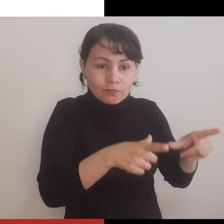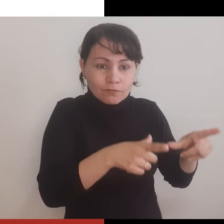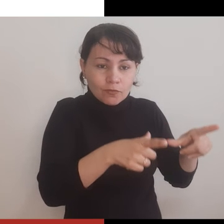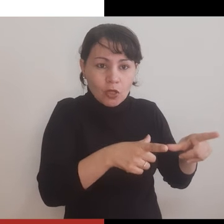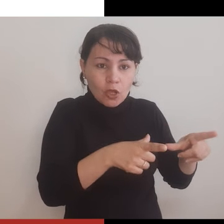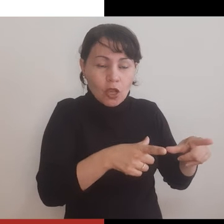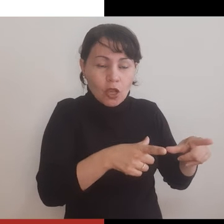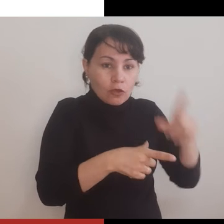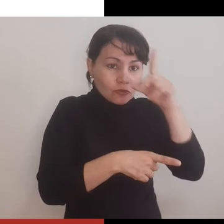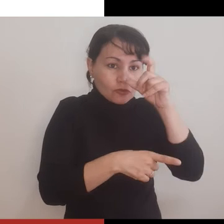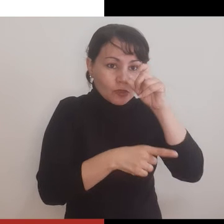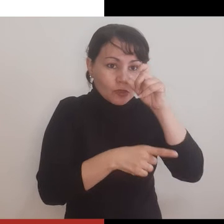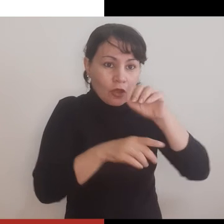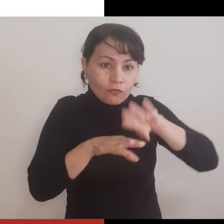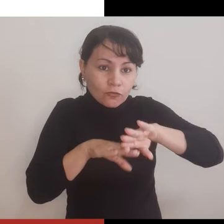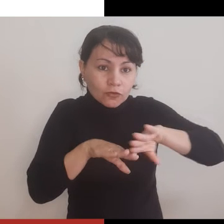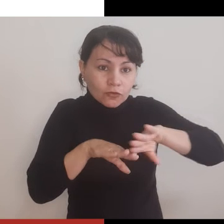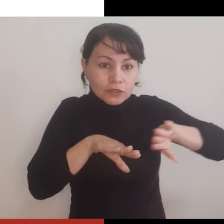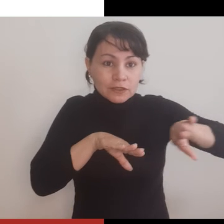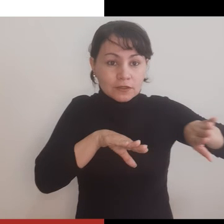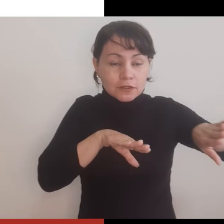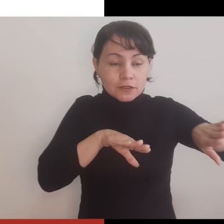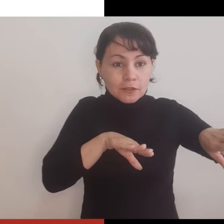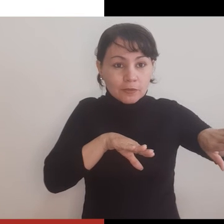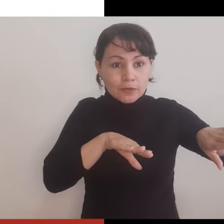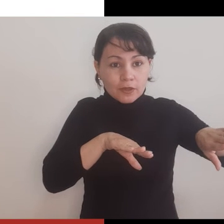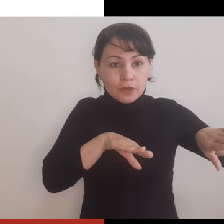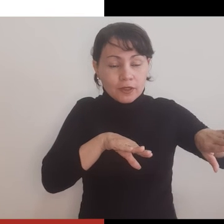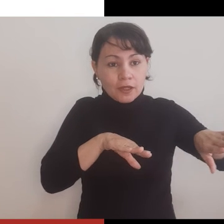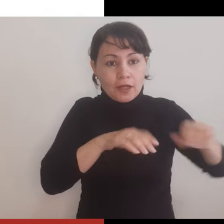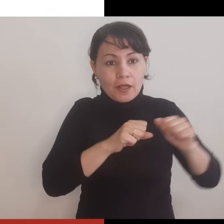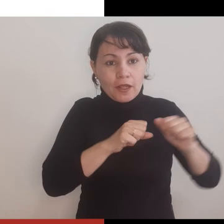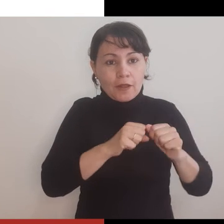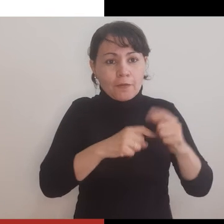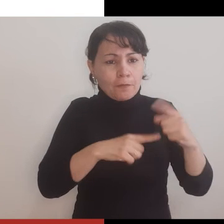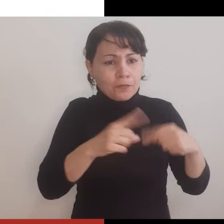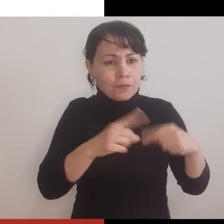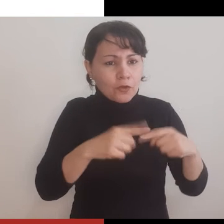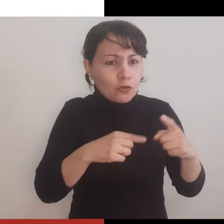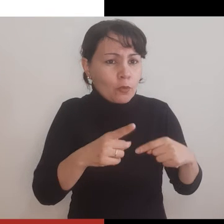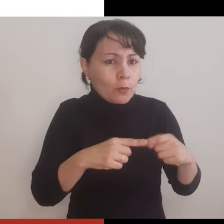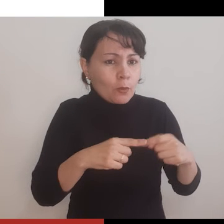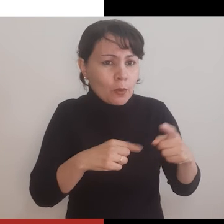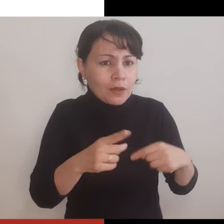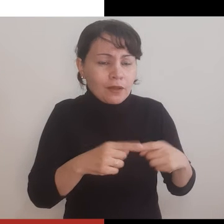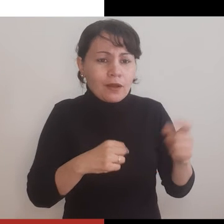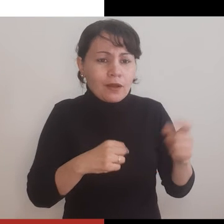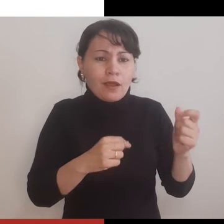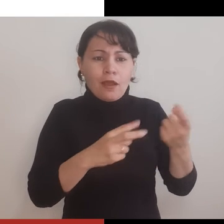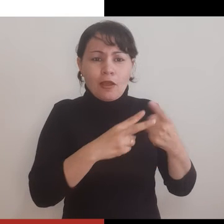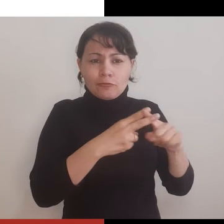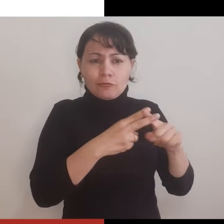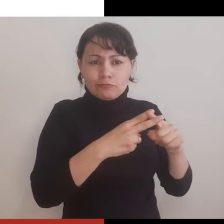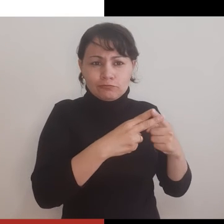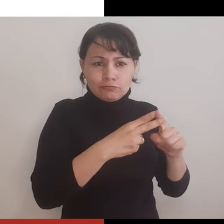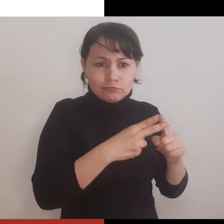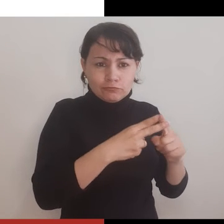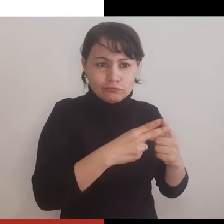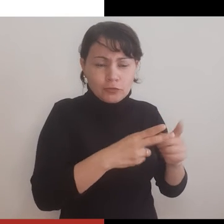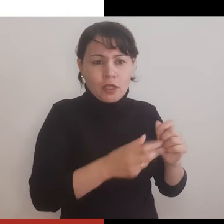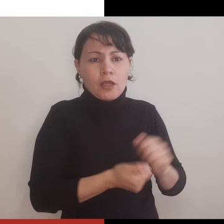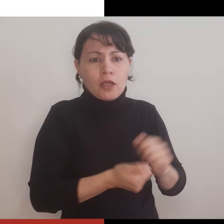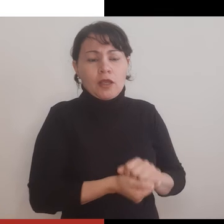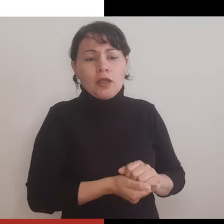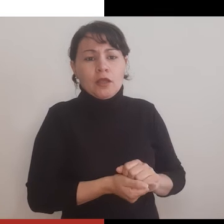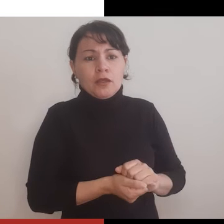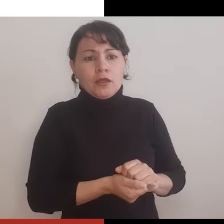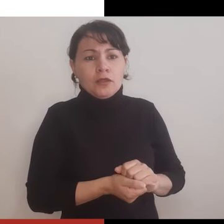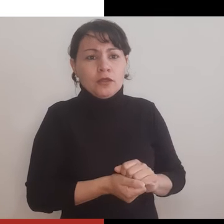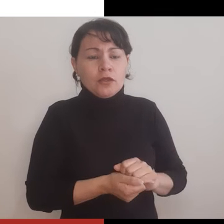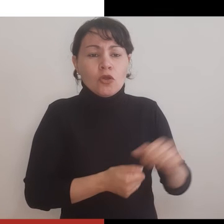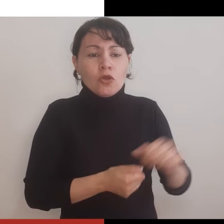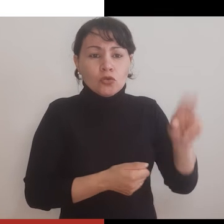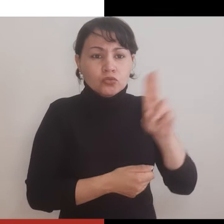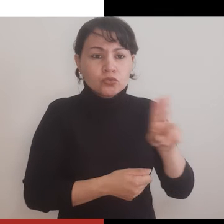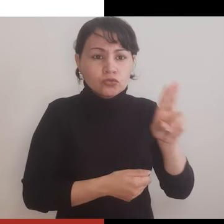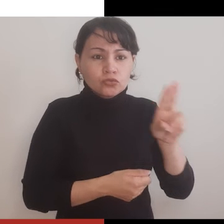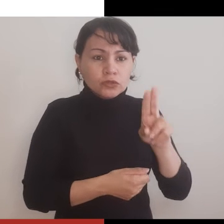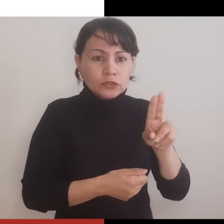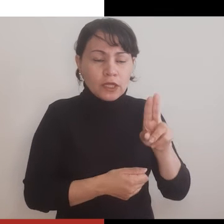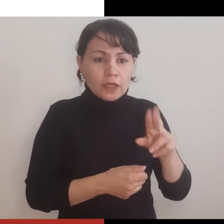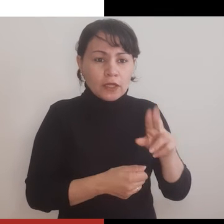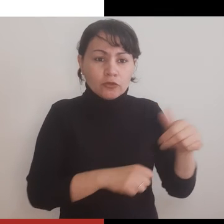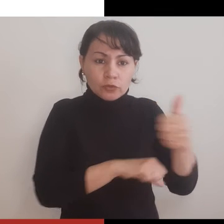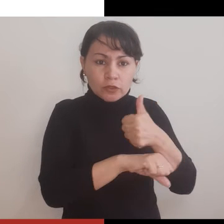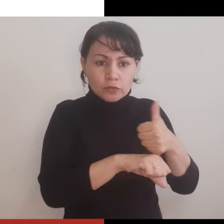hospital ela fique separada, com que os equipamentos, os materiais que vão ser utilizados por